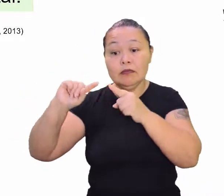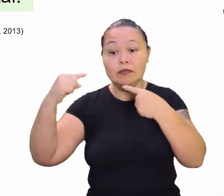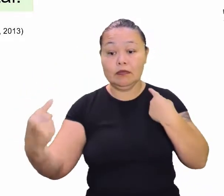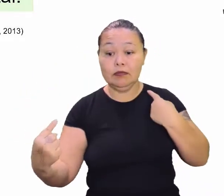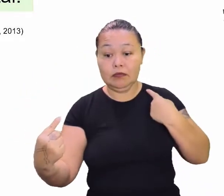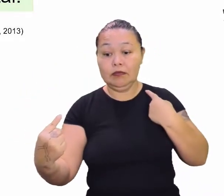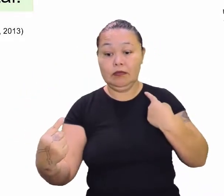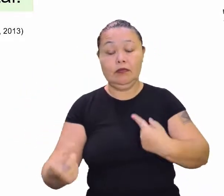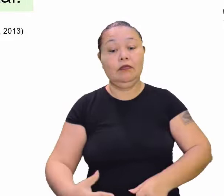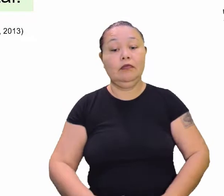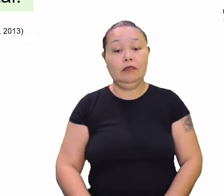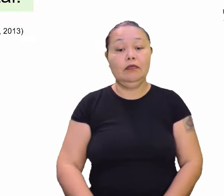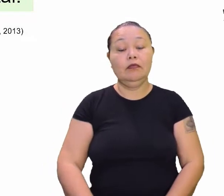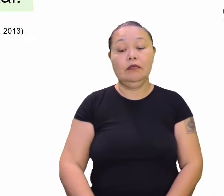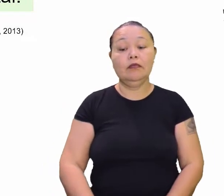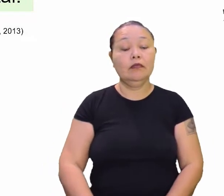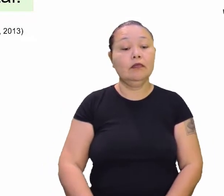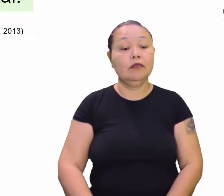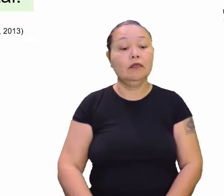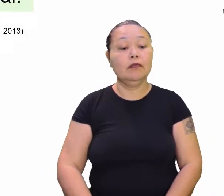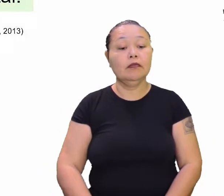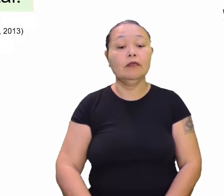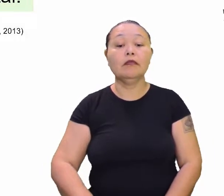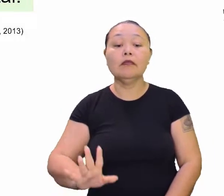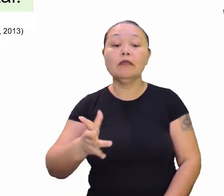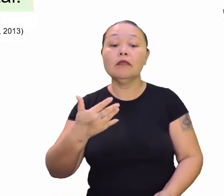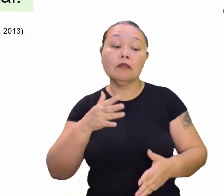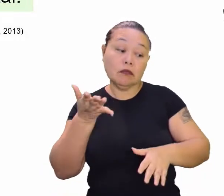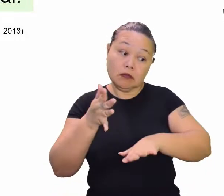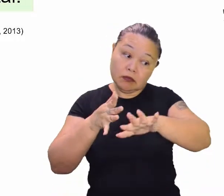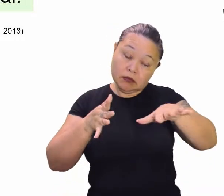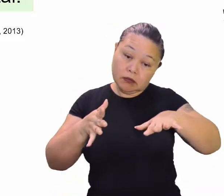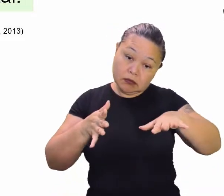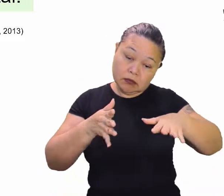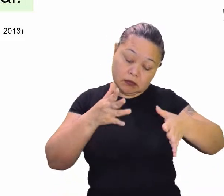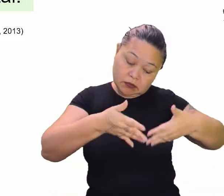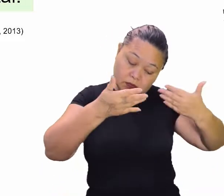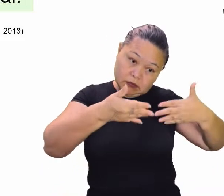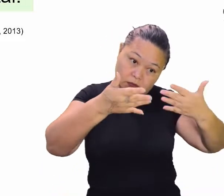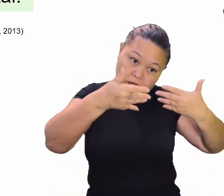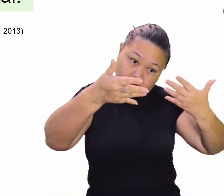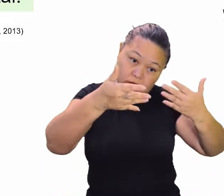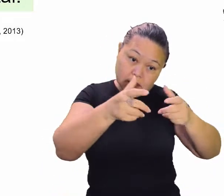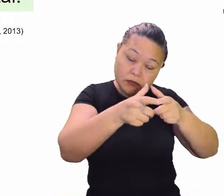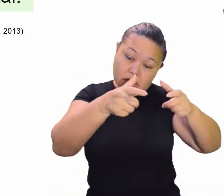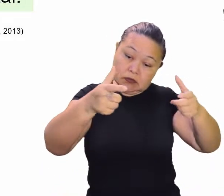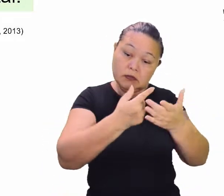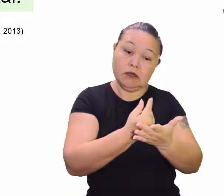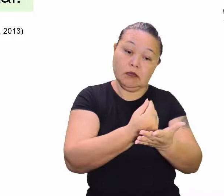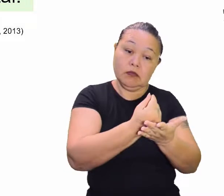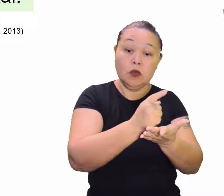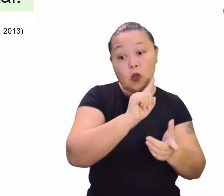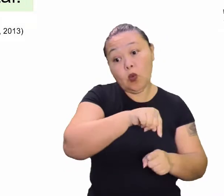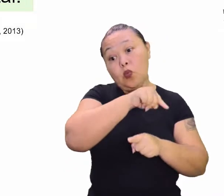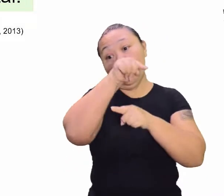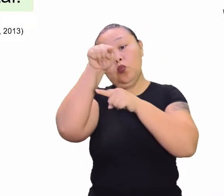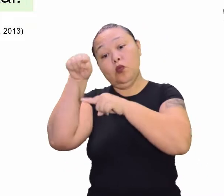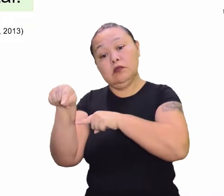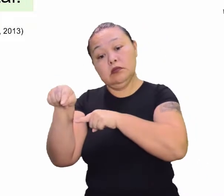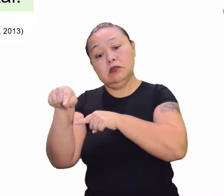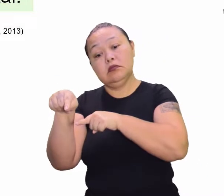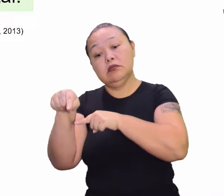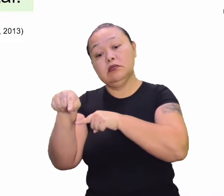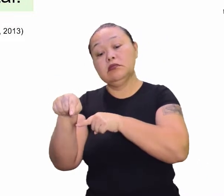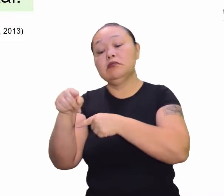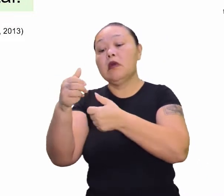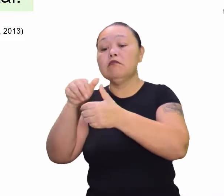contradições. Isto é, por um lado, promove o crescimento econômico, por outro,